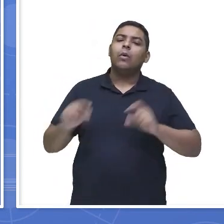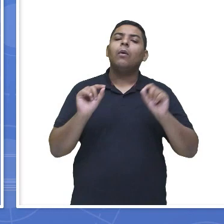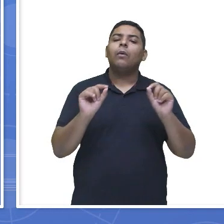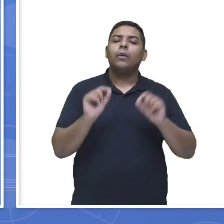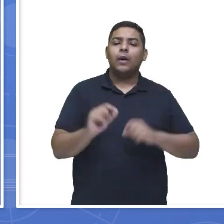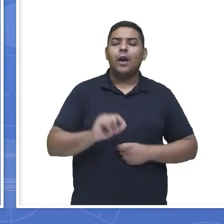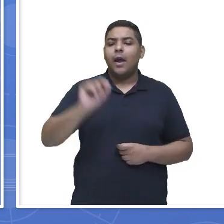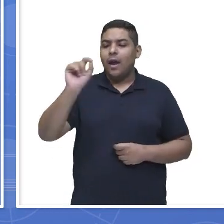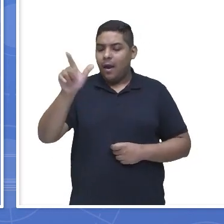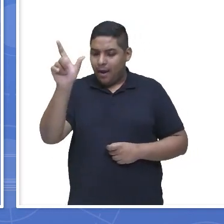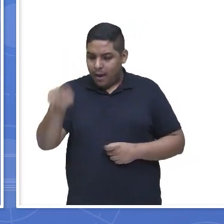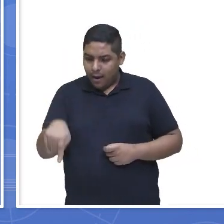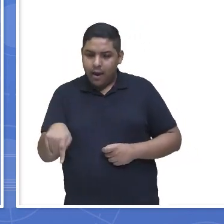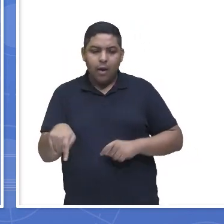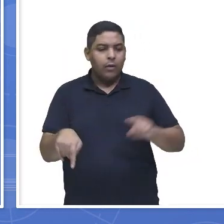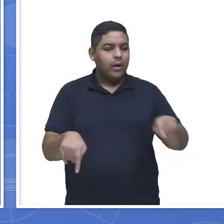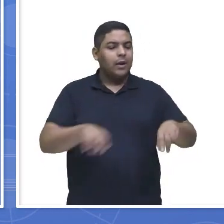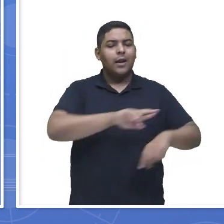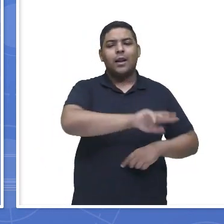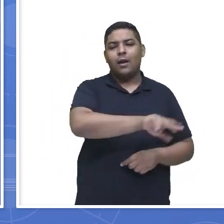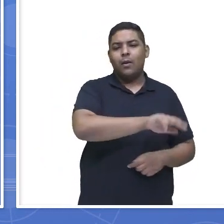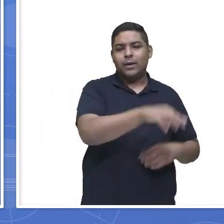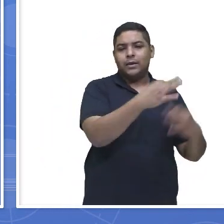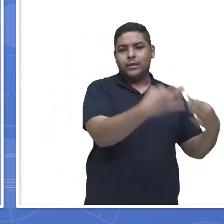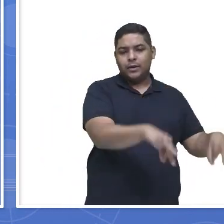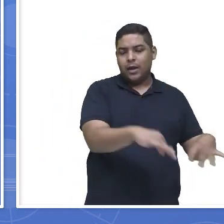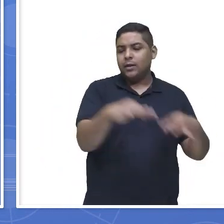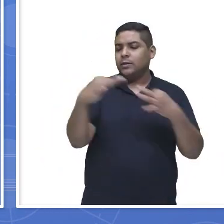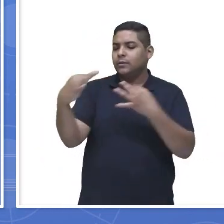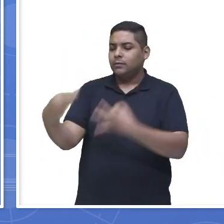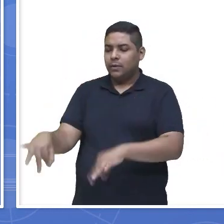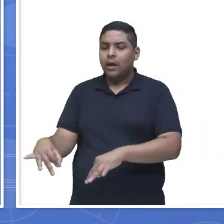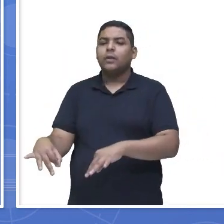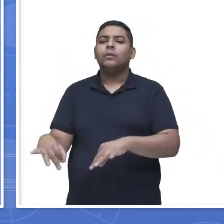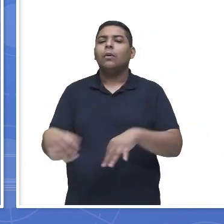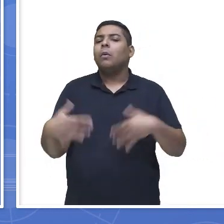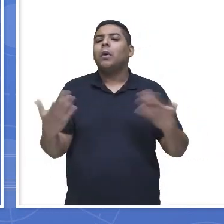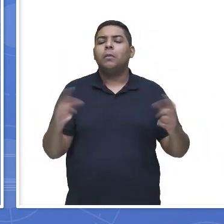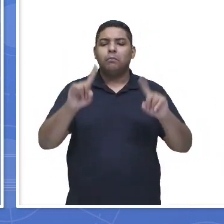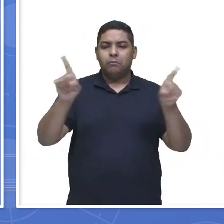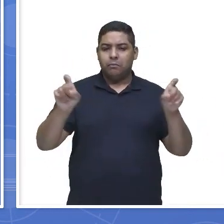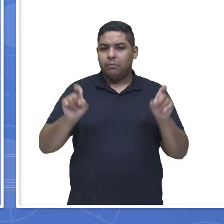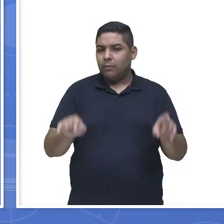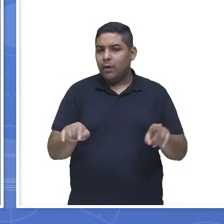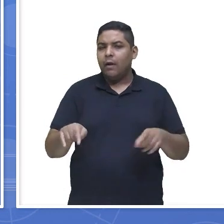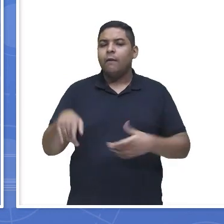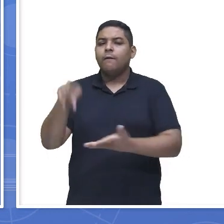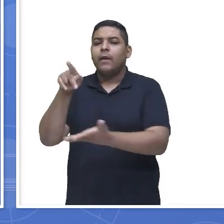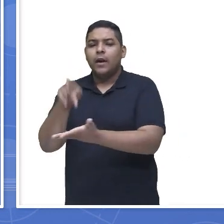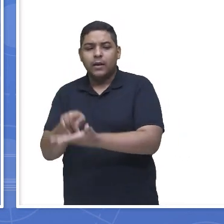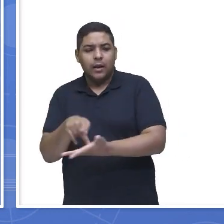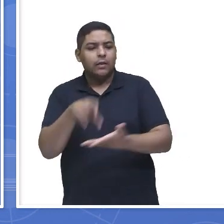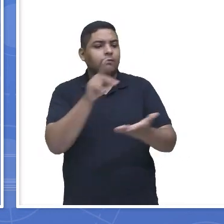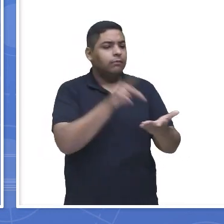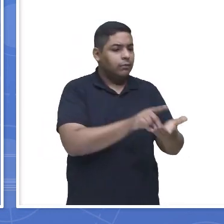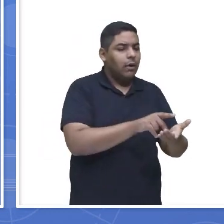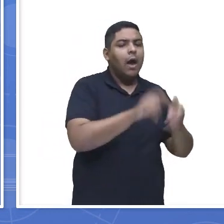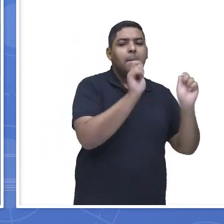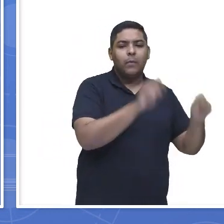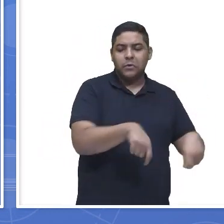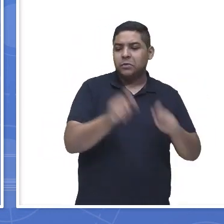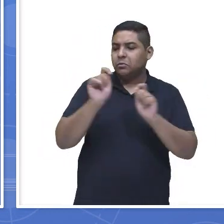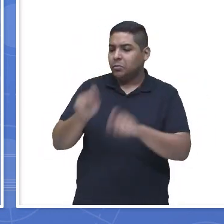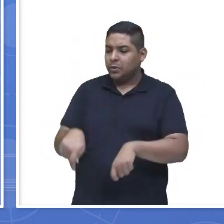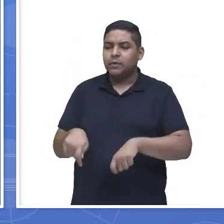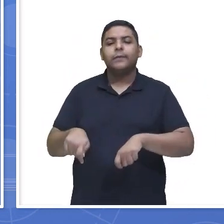é e o que não é, né? O que é certo, o que não é certo, o que é verdade, o que não é verdade, o que é verdadeiro, o que não é verdadeiro, o que é possível conhecer e o que não